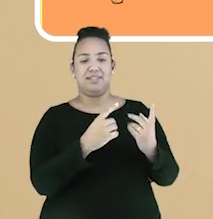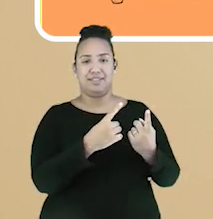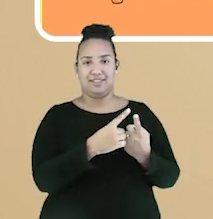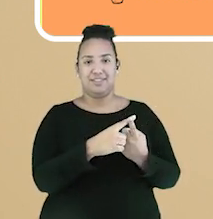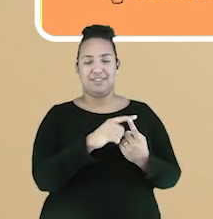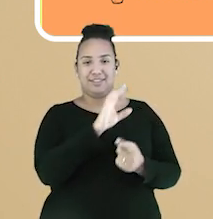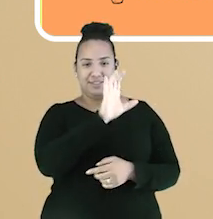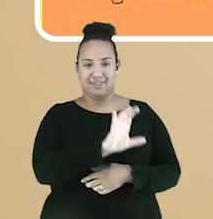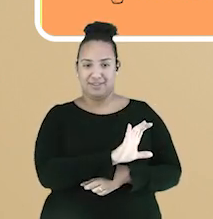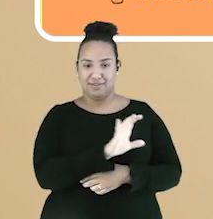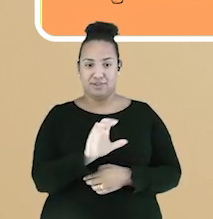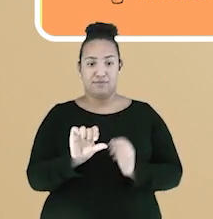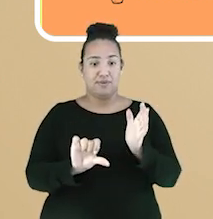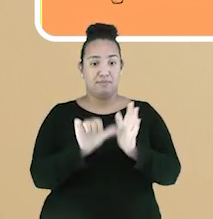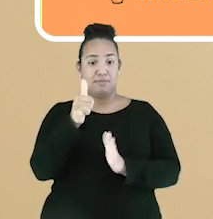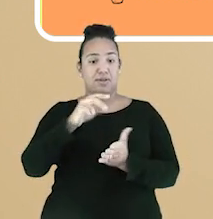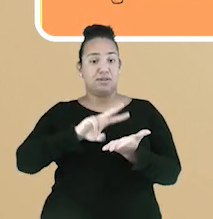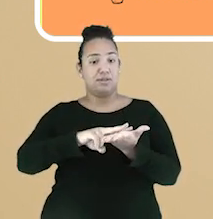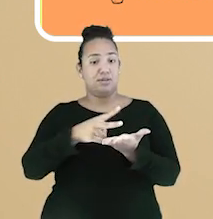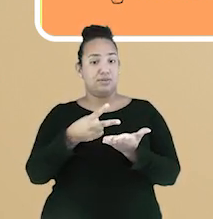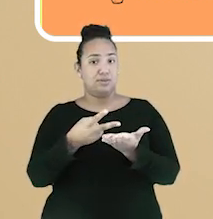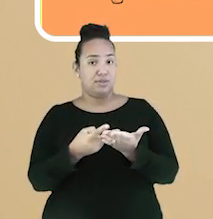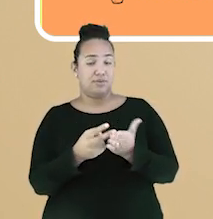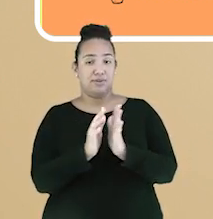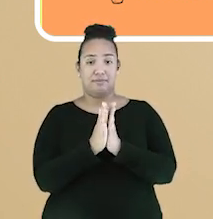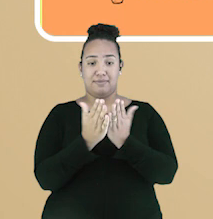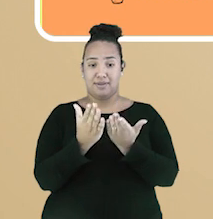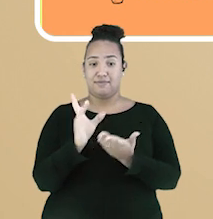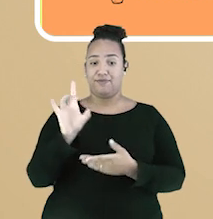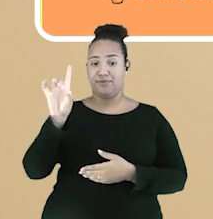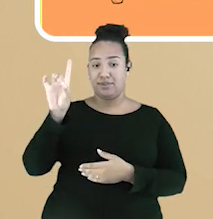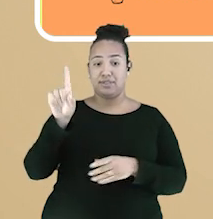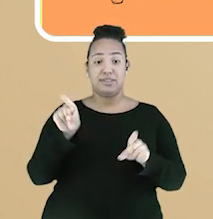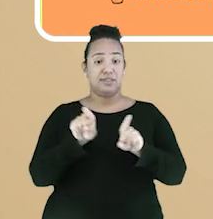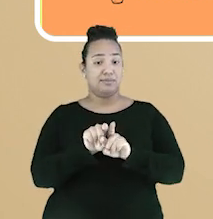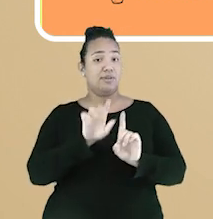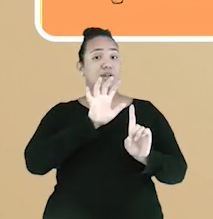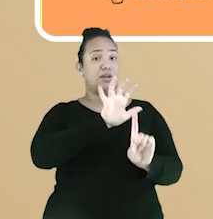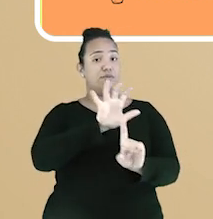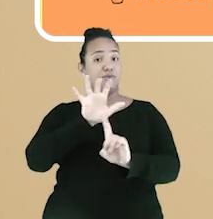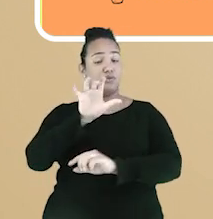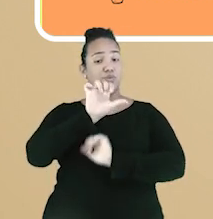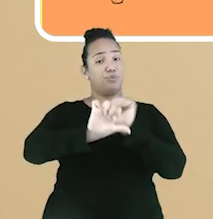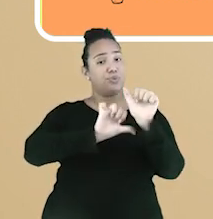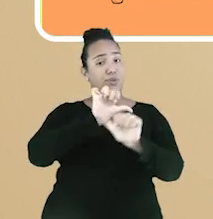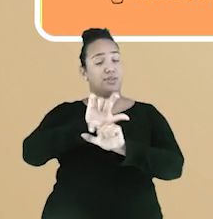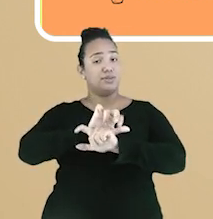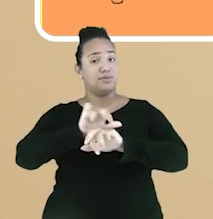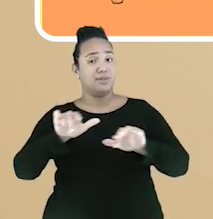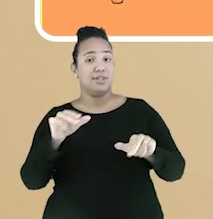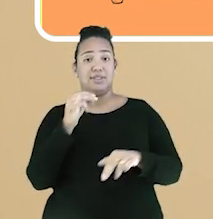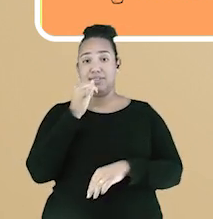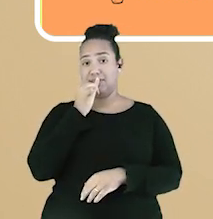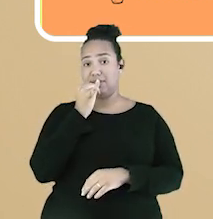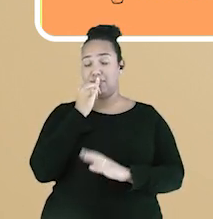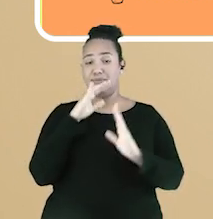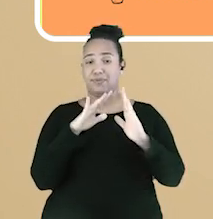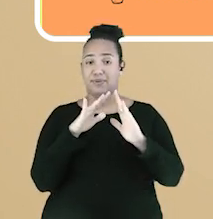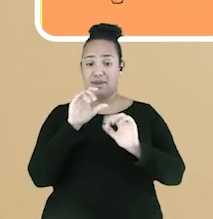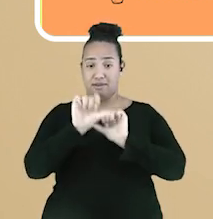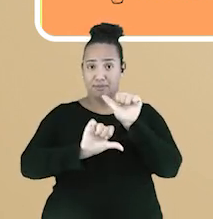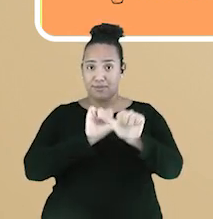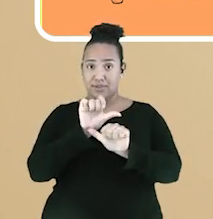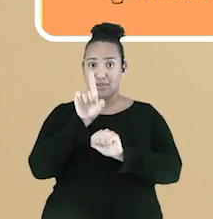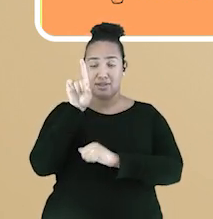celibato. Fez a primeira tradução da Bíblia para o alemão. Lutero influenciou outras reformas, como por exemplo